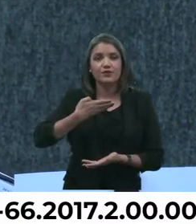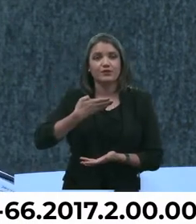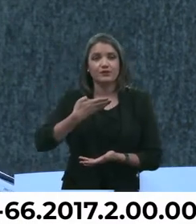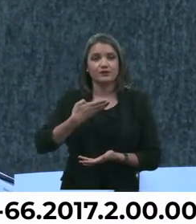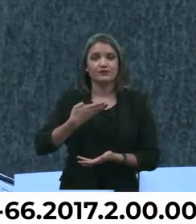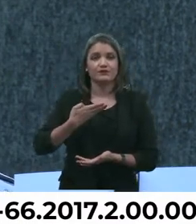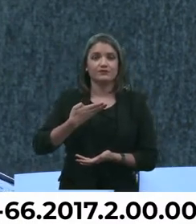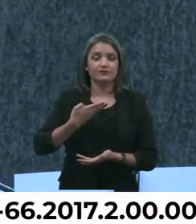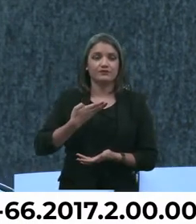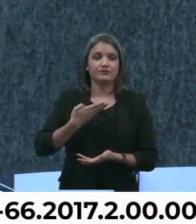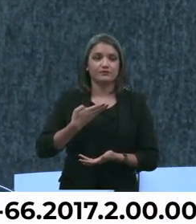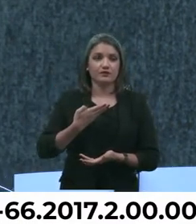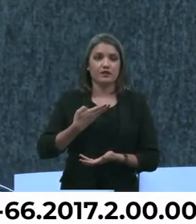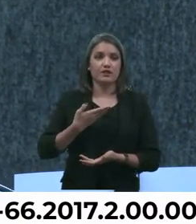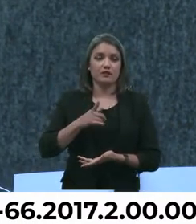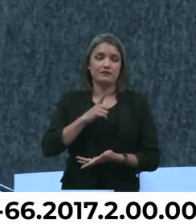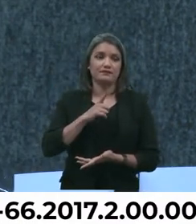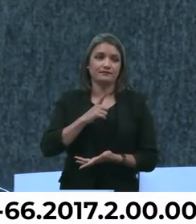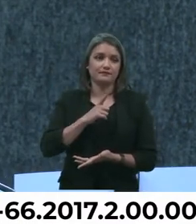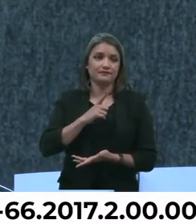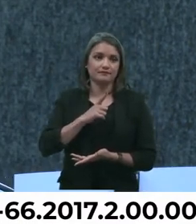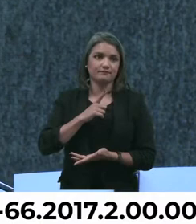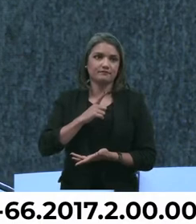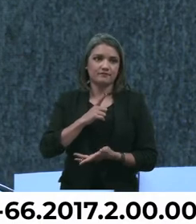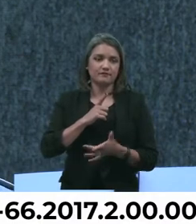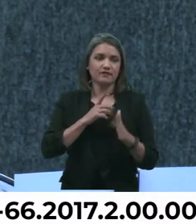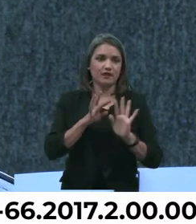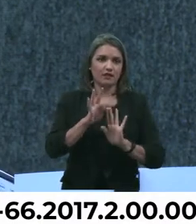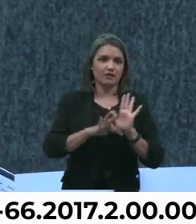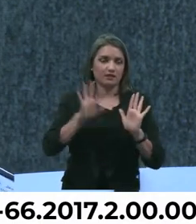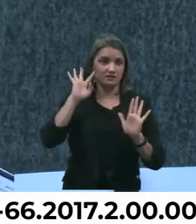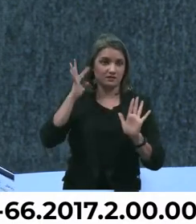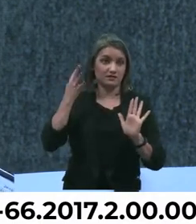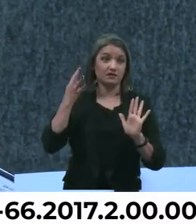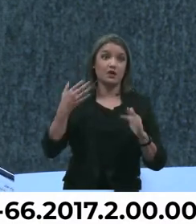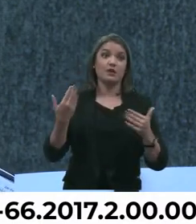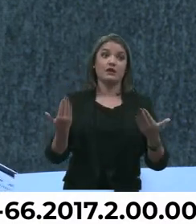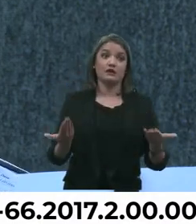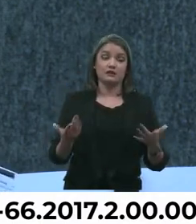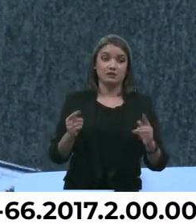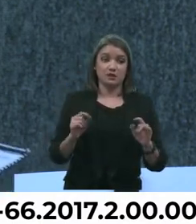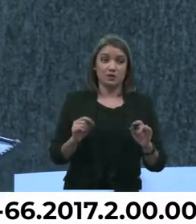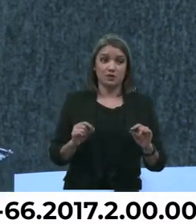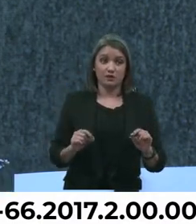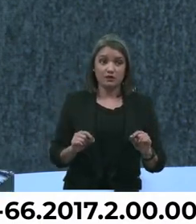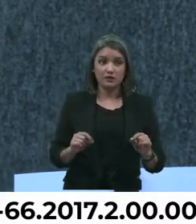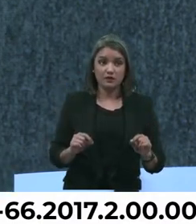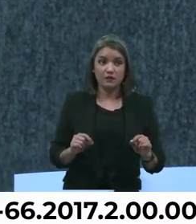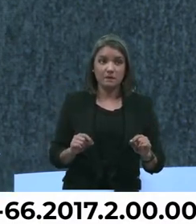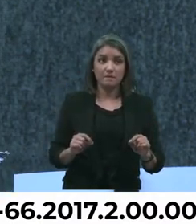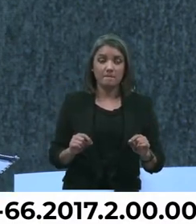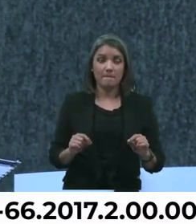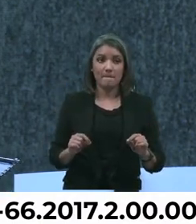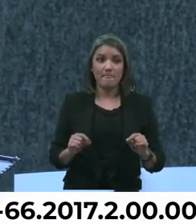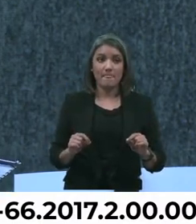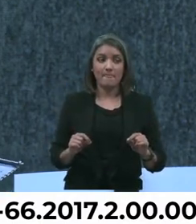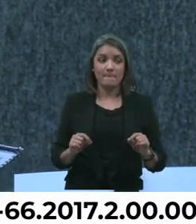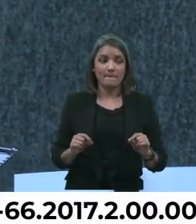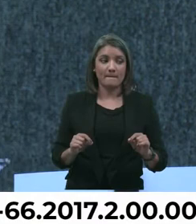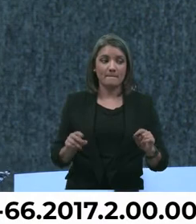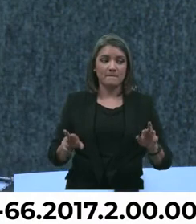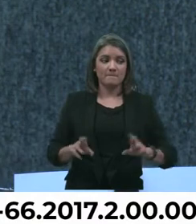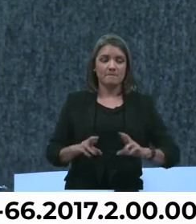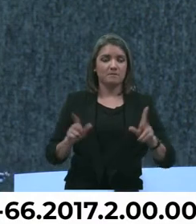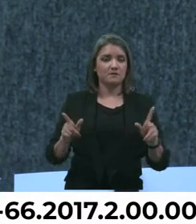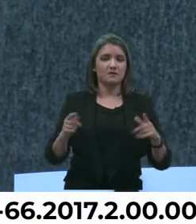parte dispositiva da decisão. Seria o caso de considerar de forma diversa se fosse